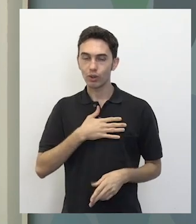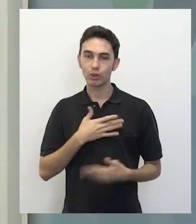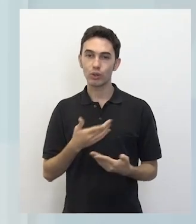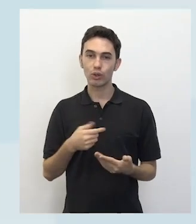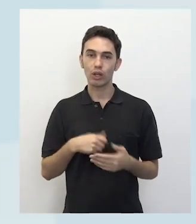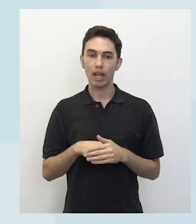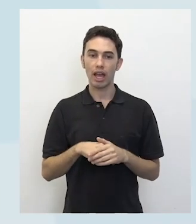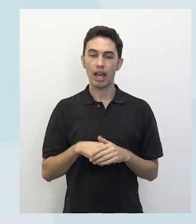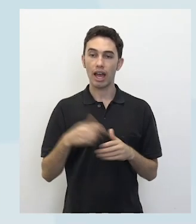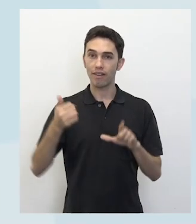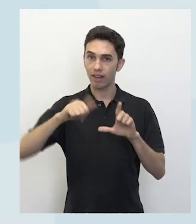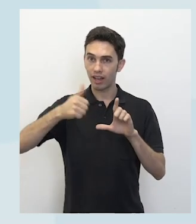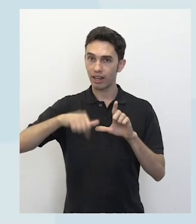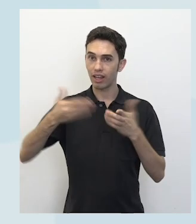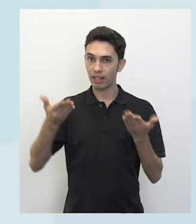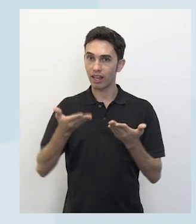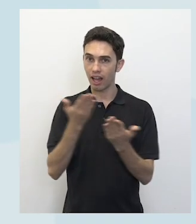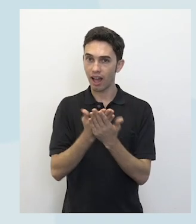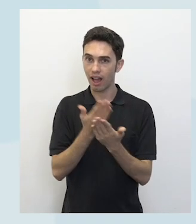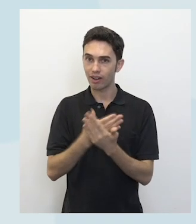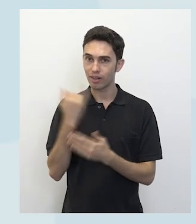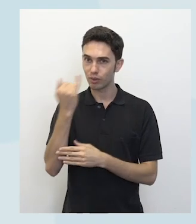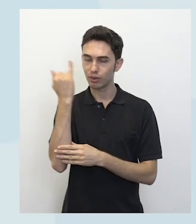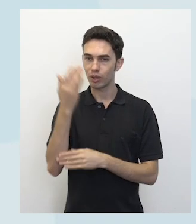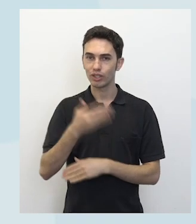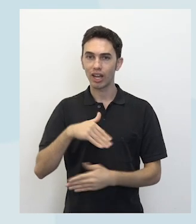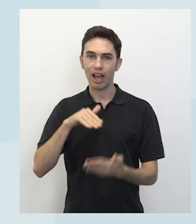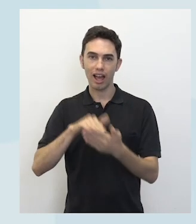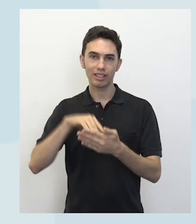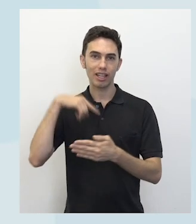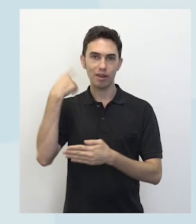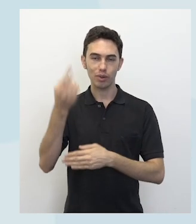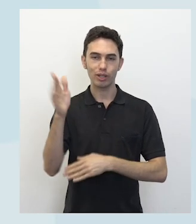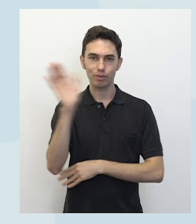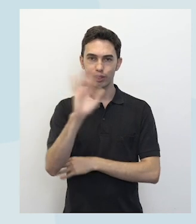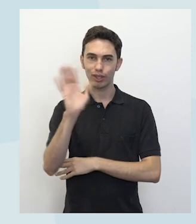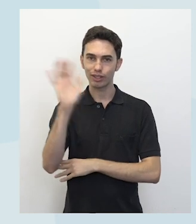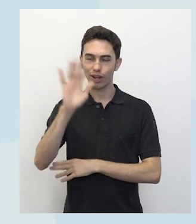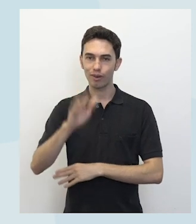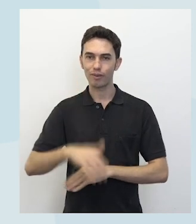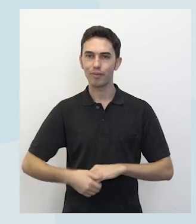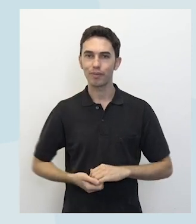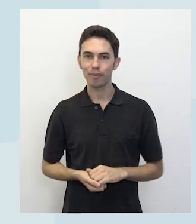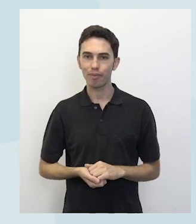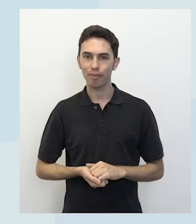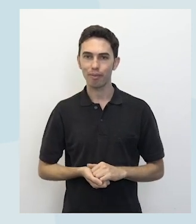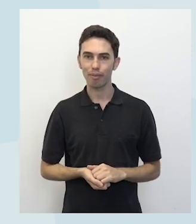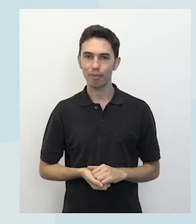avalie a nossa aula, que é muito importante. Gente, até a próxima e tchau, tchau, gente.